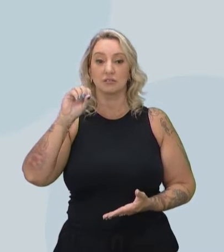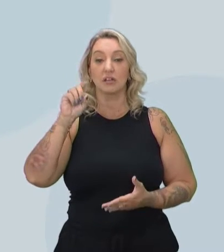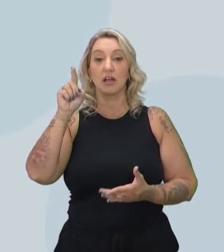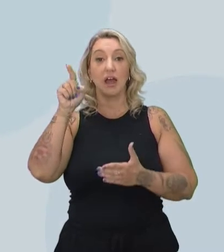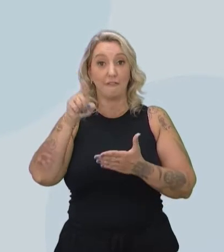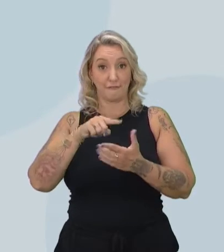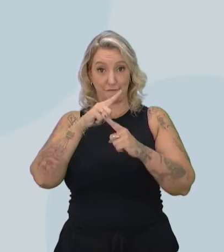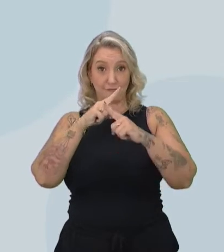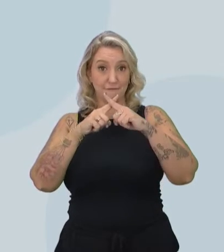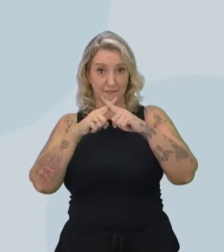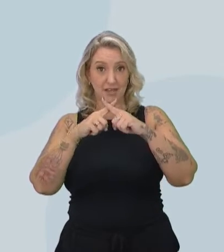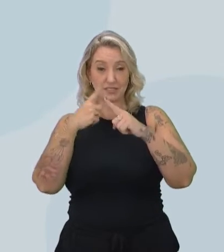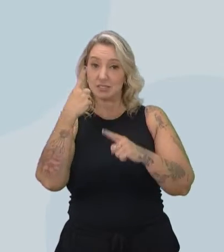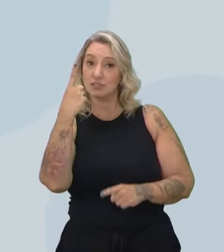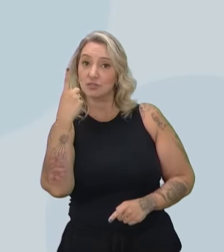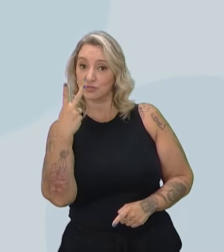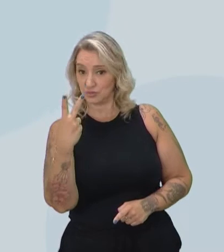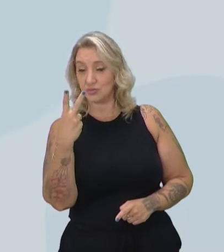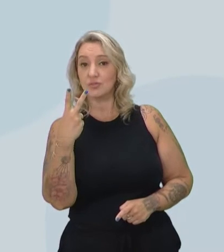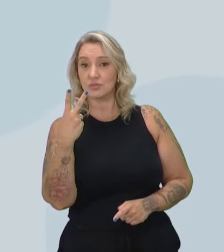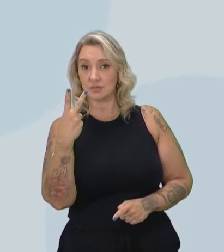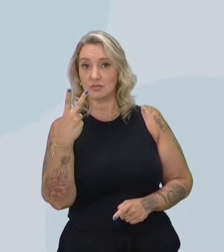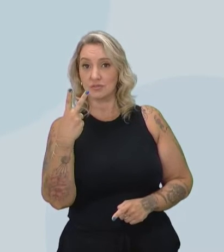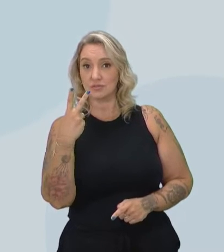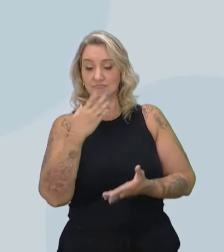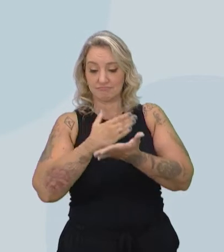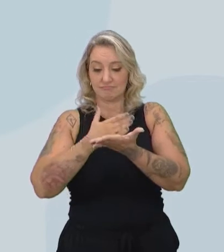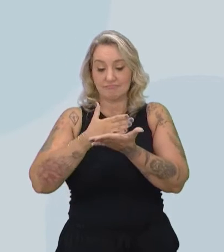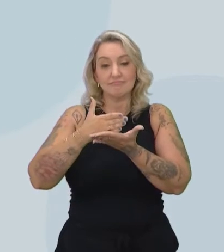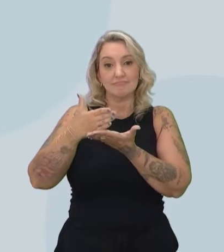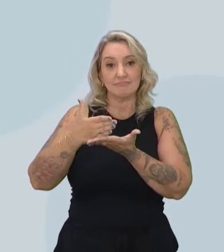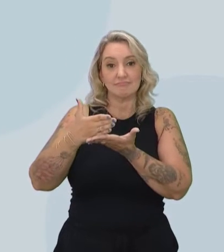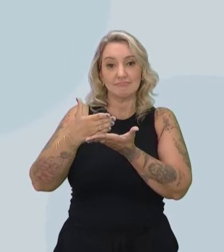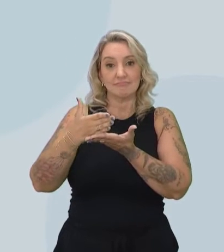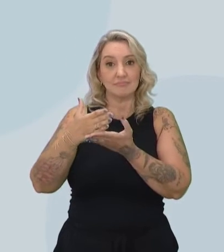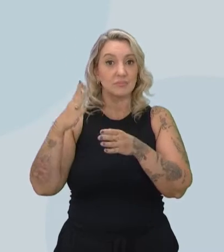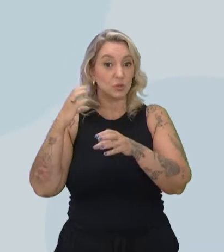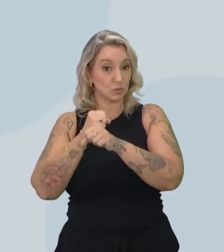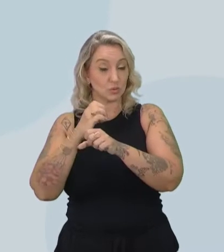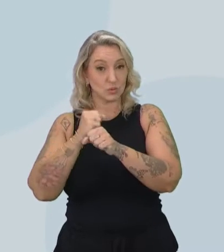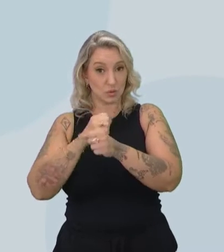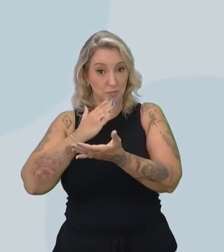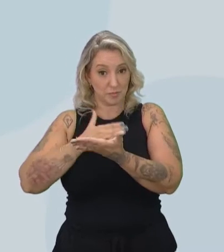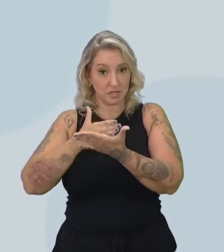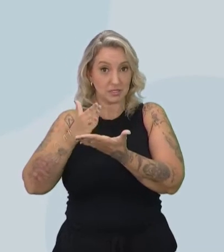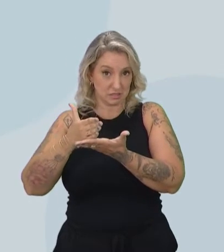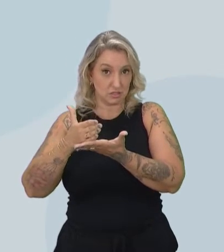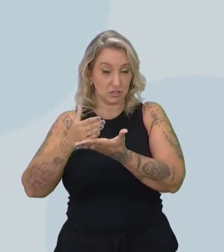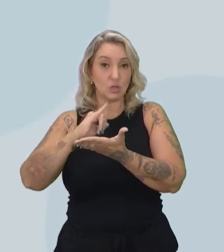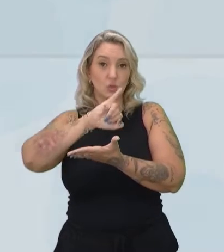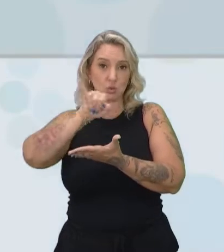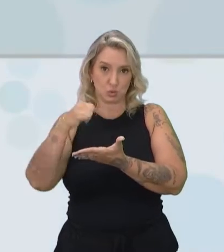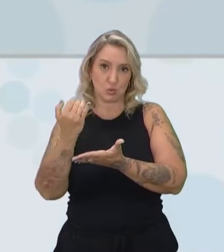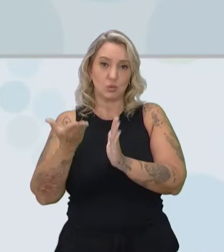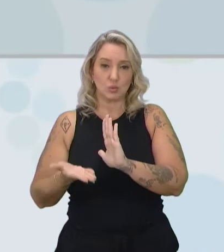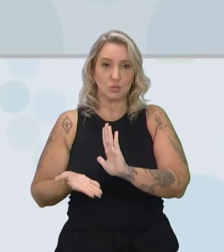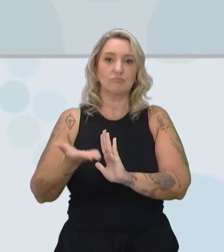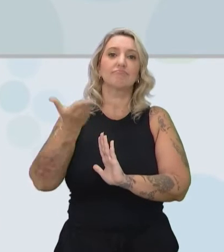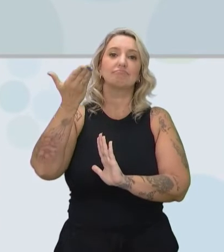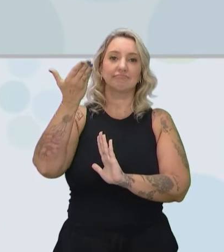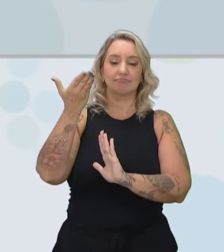12 parcelas, 110,50 vezes 12 parcelas. O valor parcelado, claro, com os jurinhos